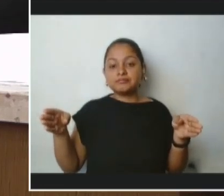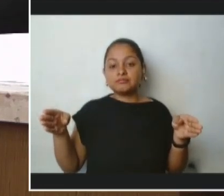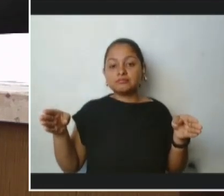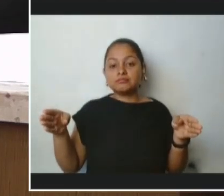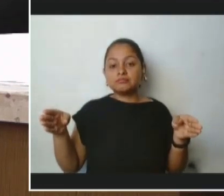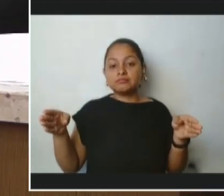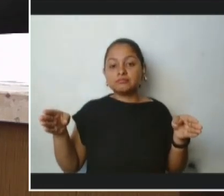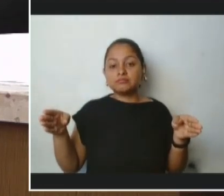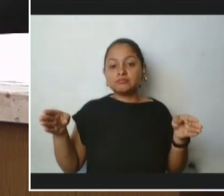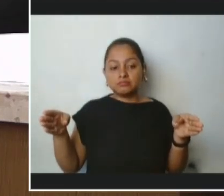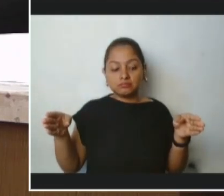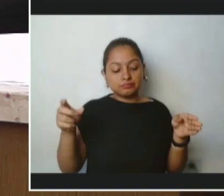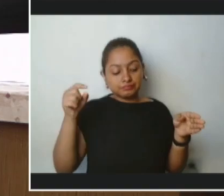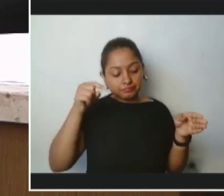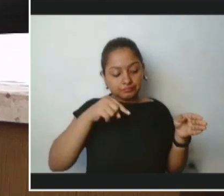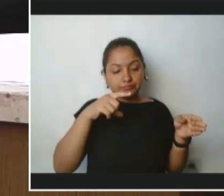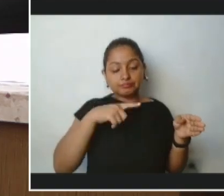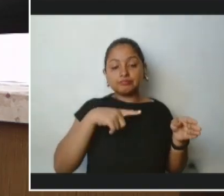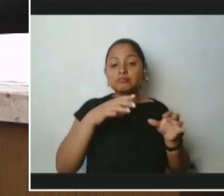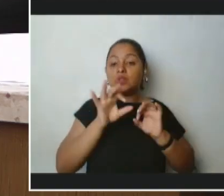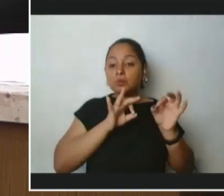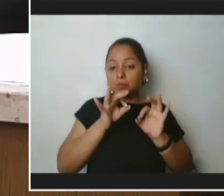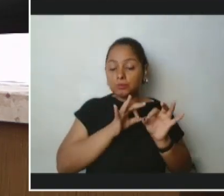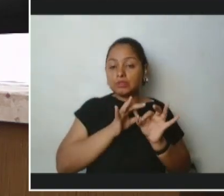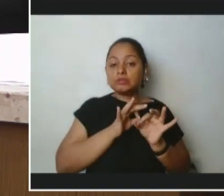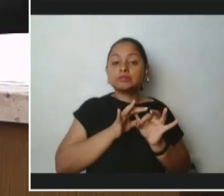elaborado por essa gestão.